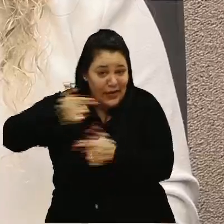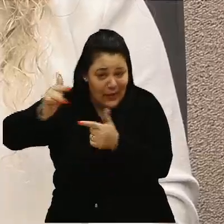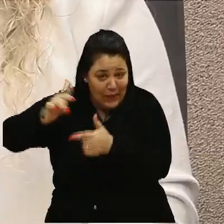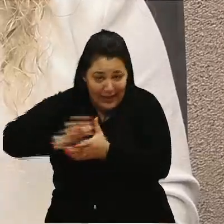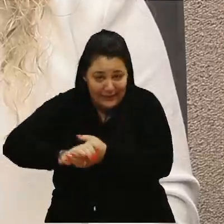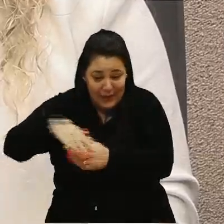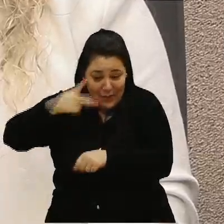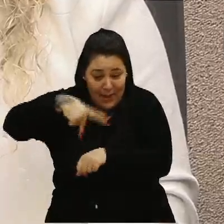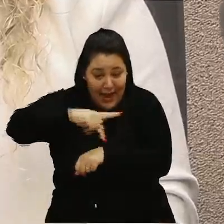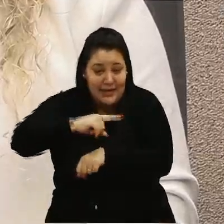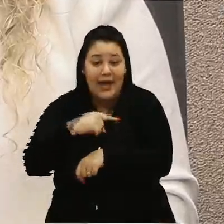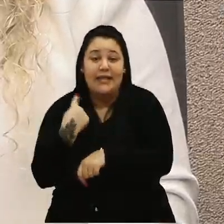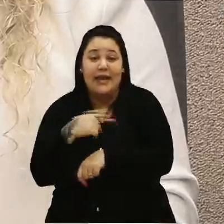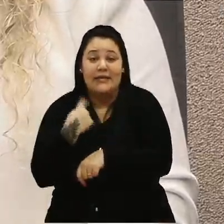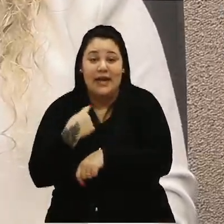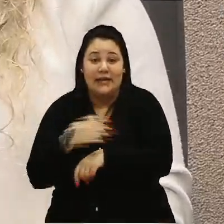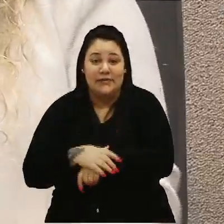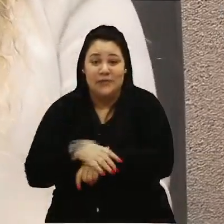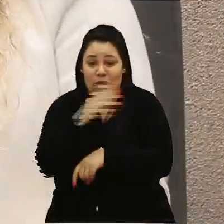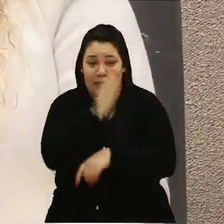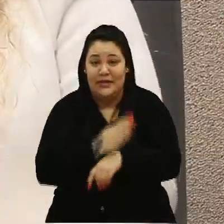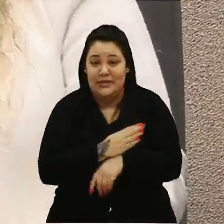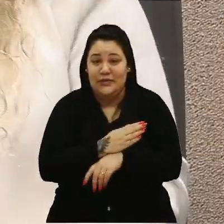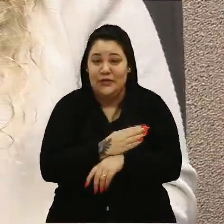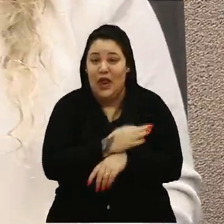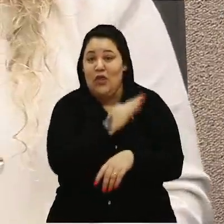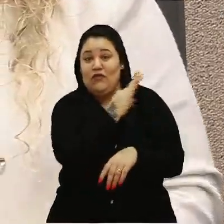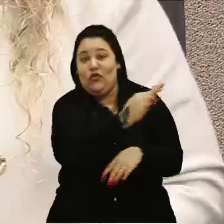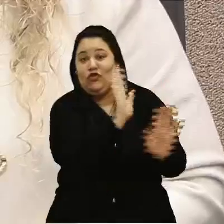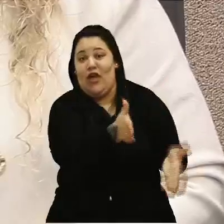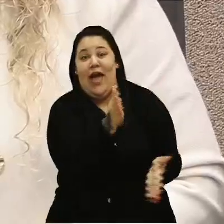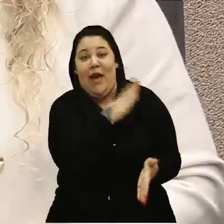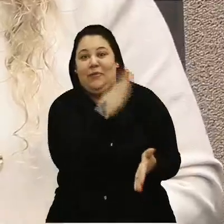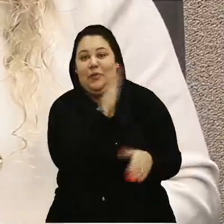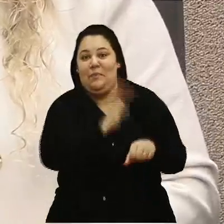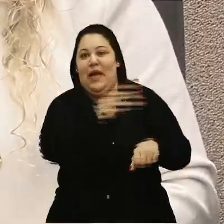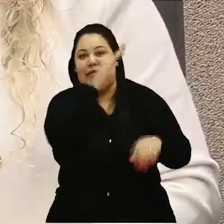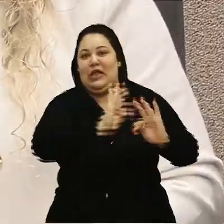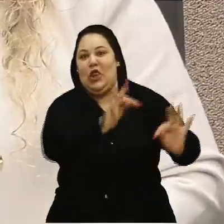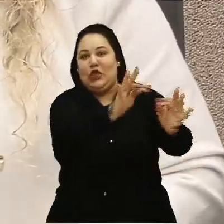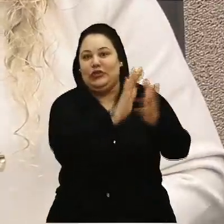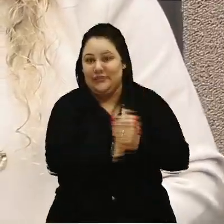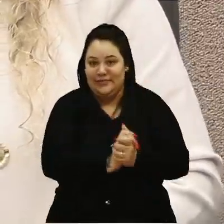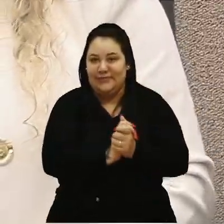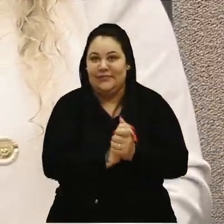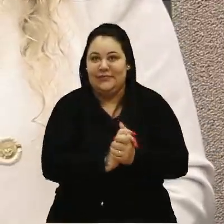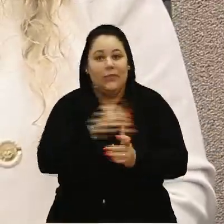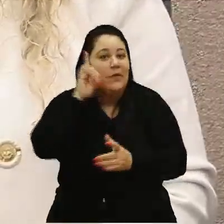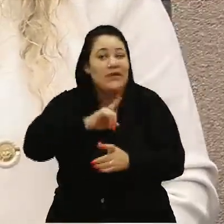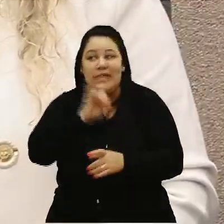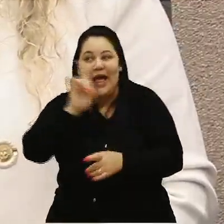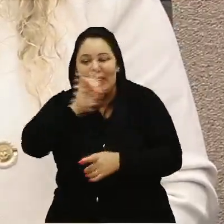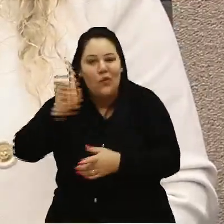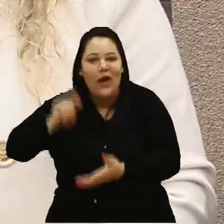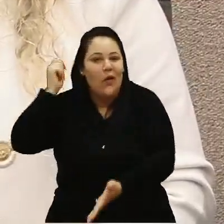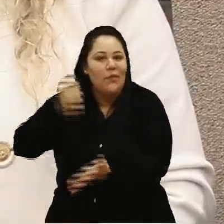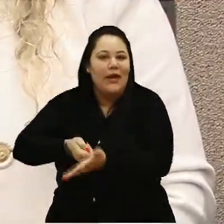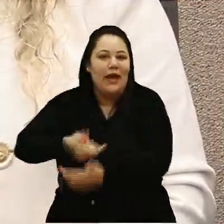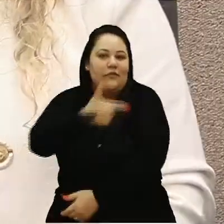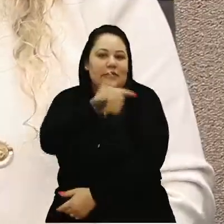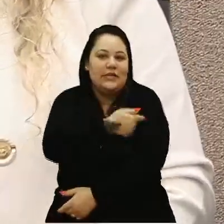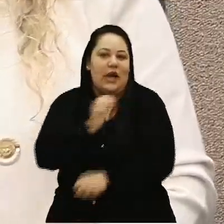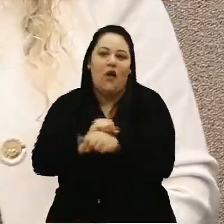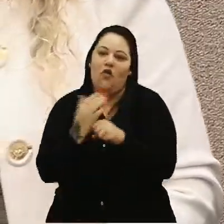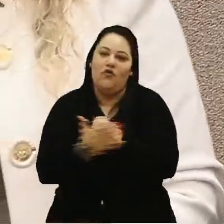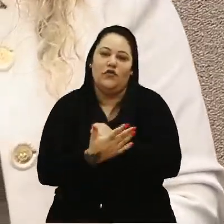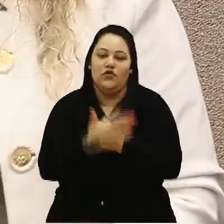um país atrasado, o Brasil está 10 anos na frente deles, tá? Por quê? Porque lá não é obrigado vacinar crianças com a vacina